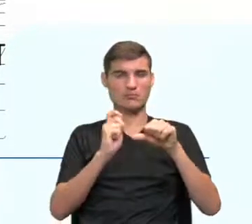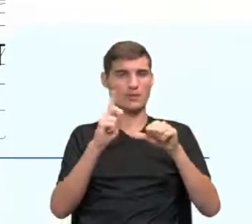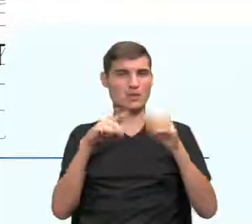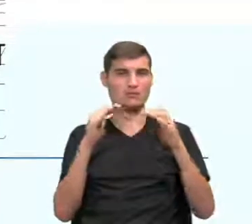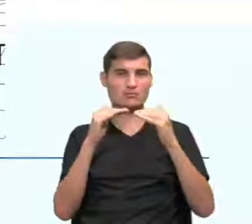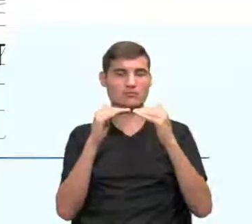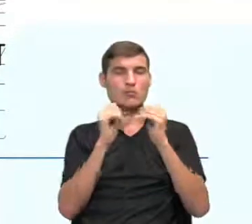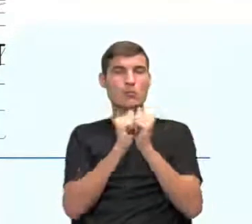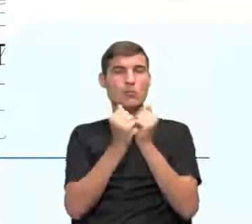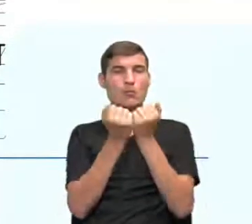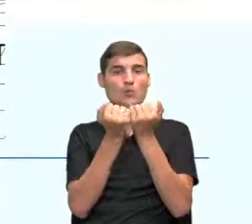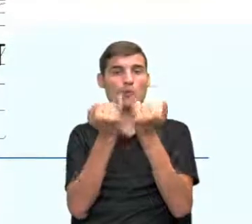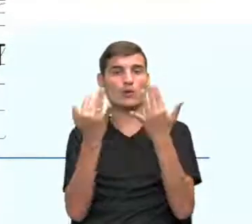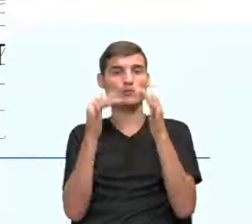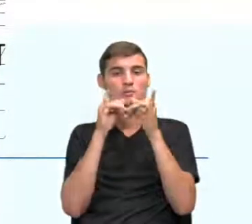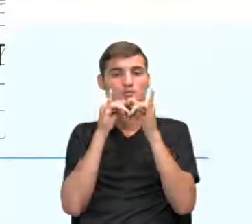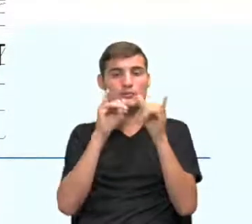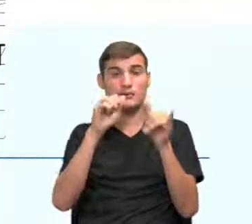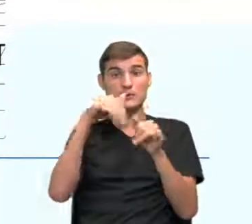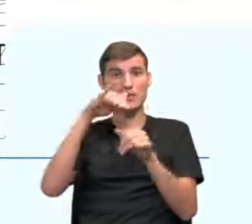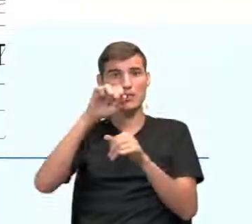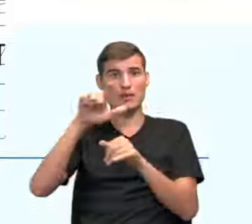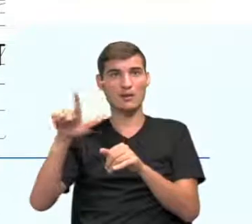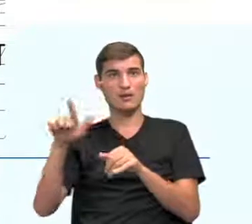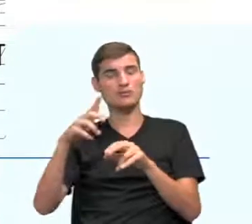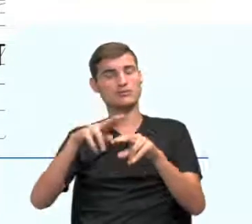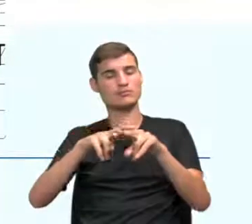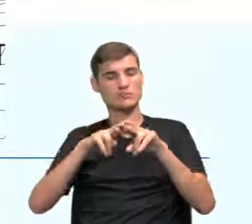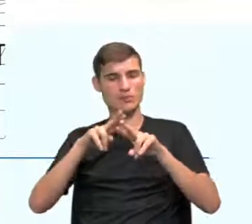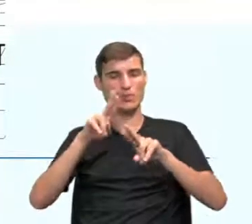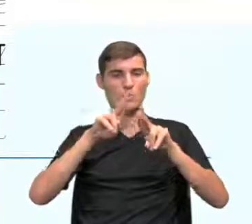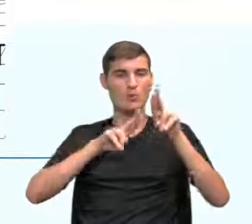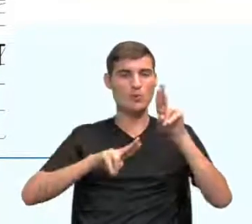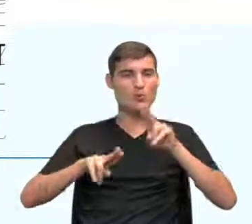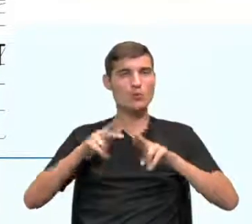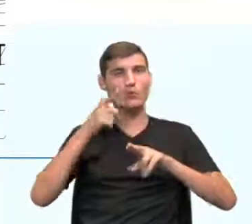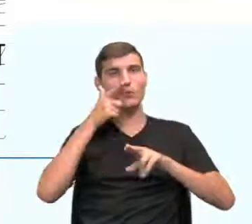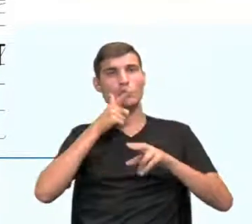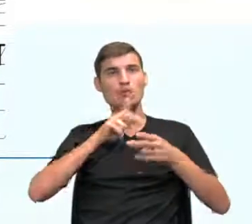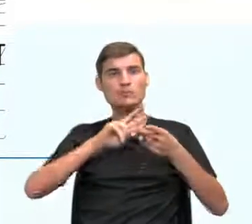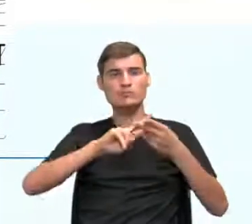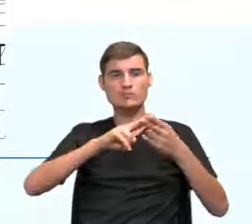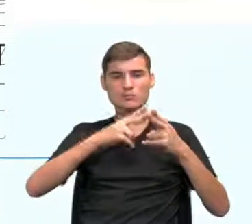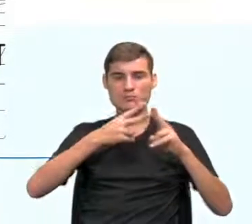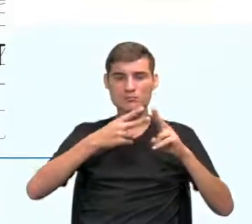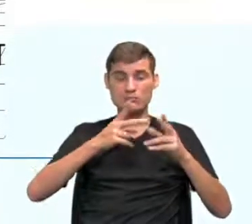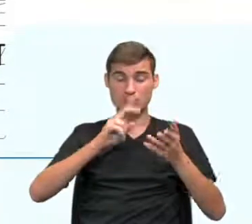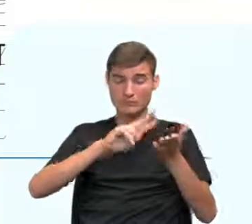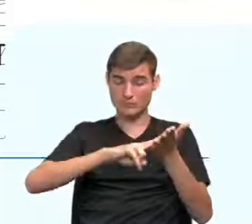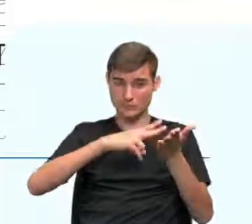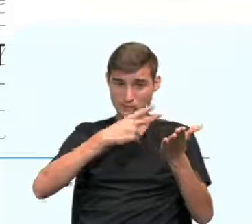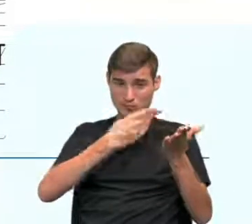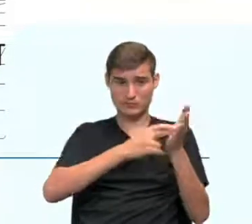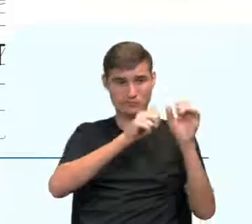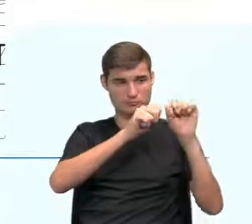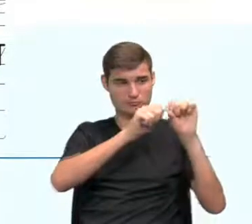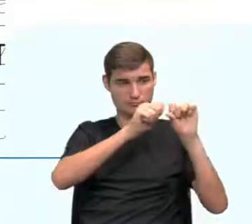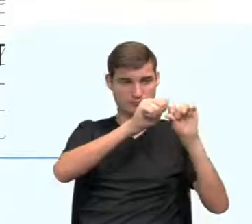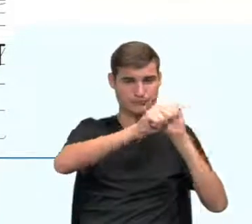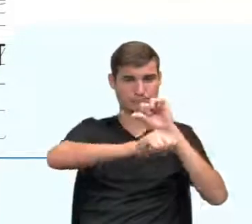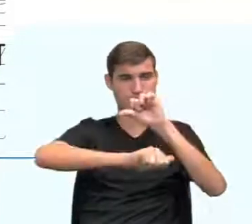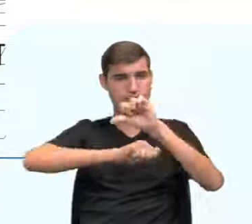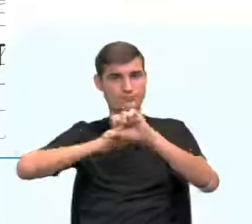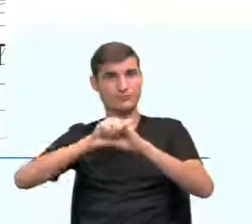o meu sinal. É assim que eu consigo fazer a conversão analógico-digital. O que antes eu tinha